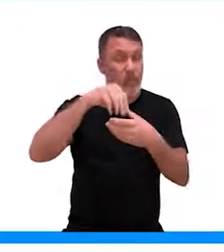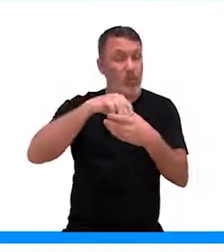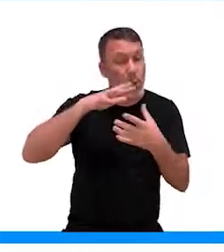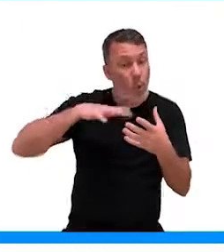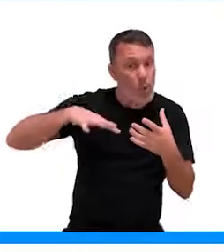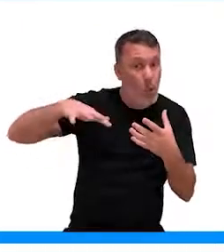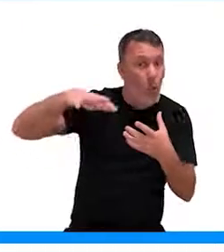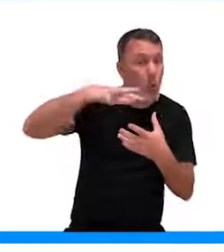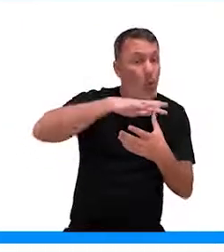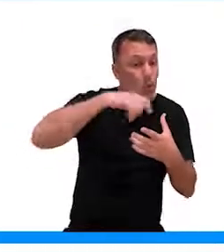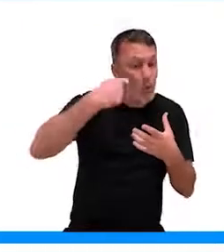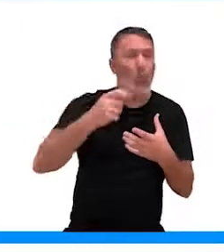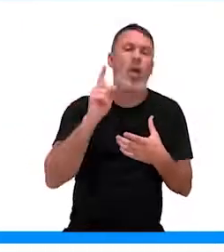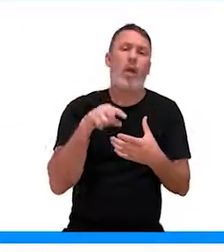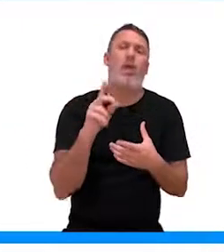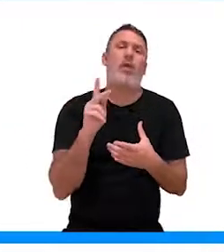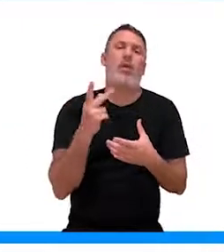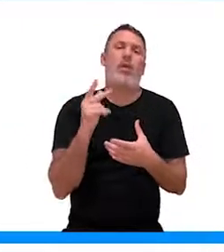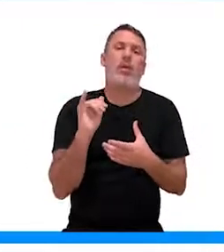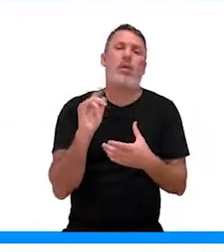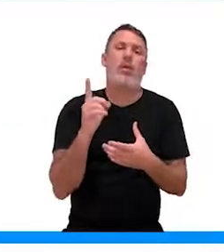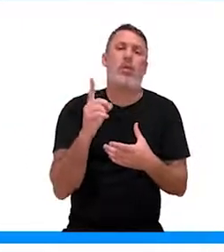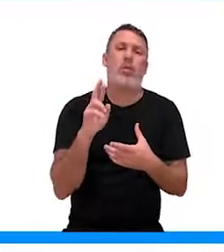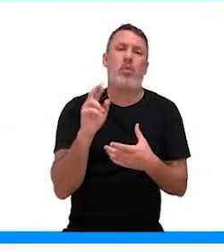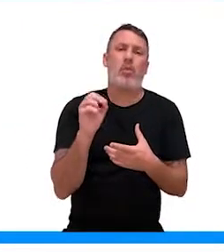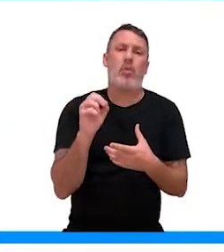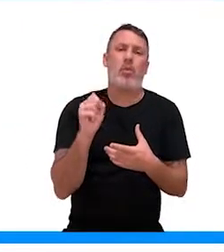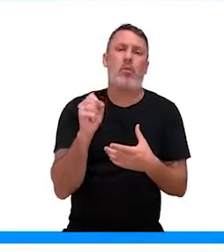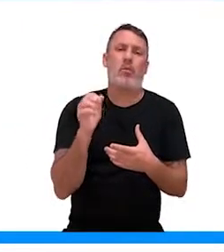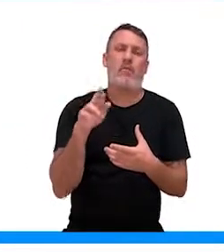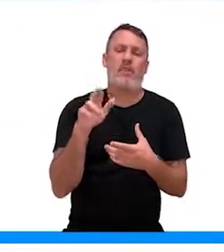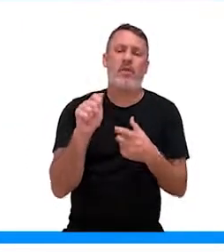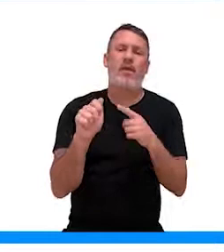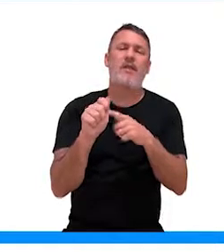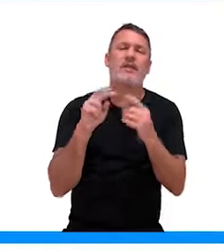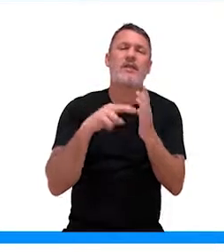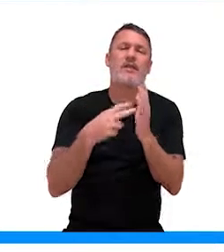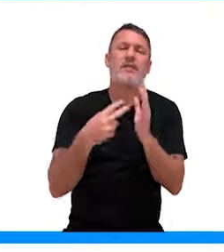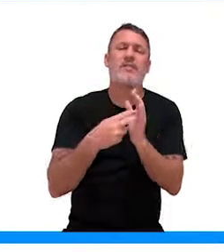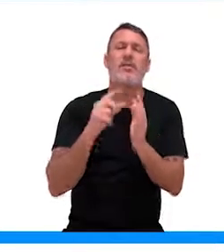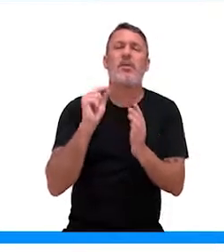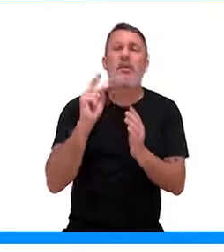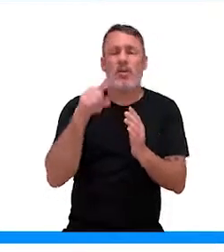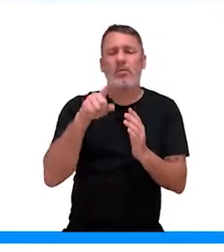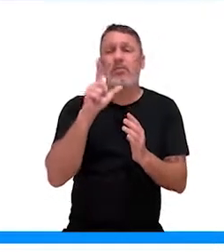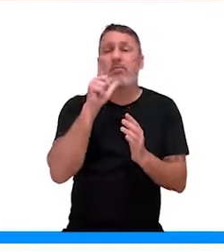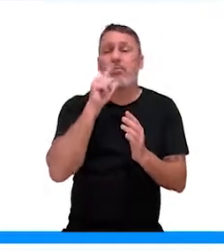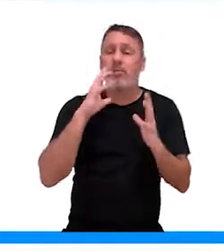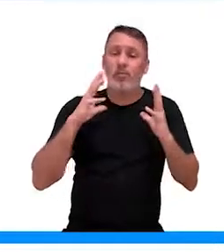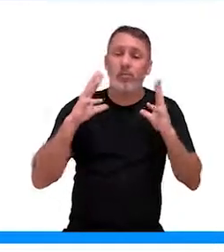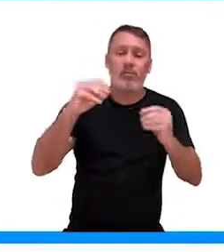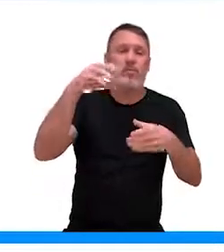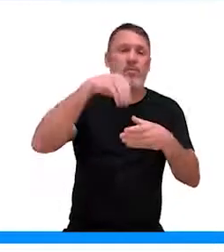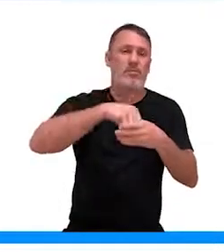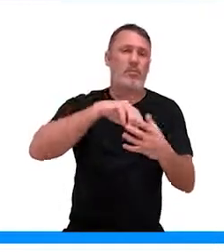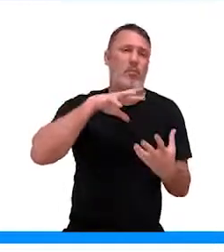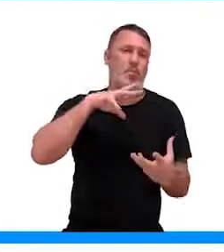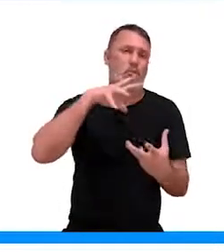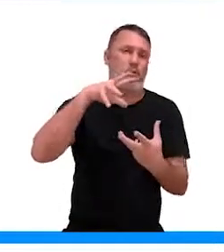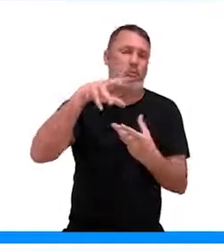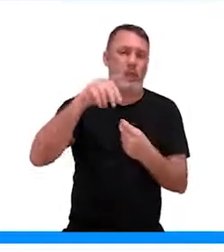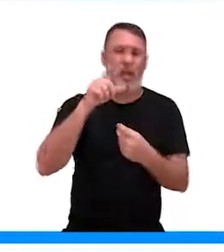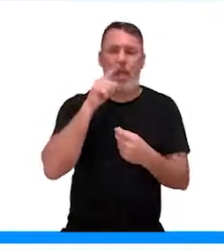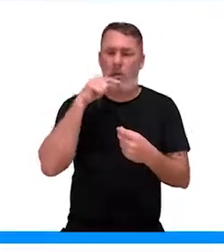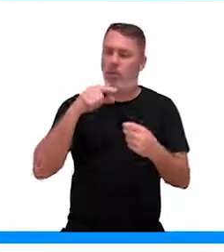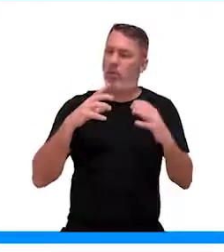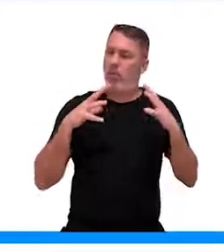ela representa toda a camada líquida existente no nosso planeta. E ela